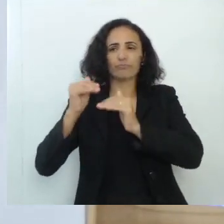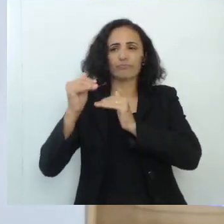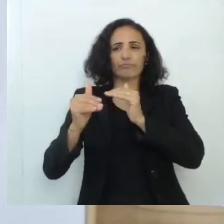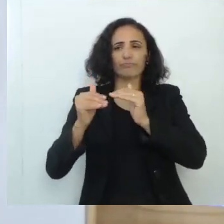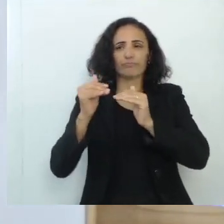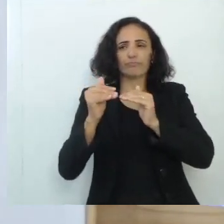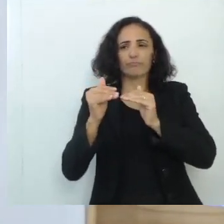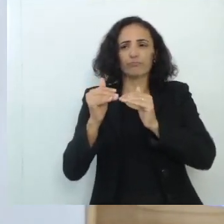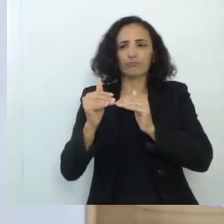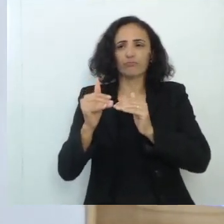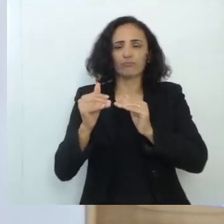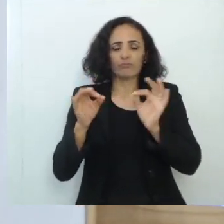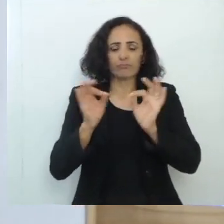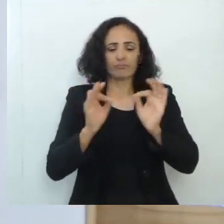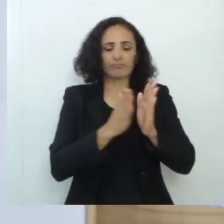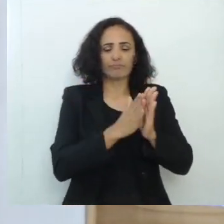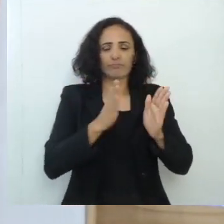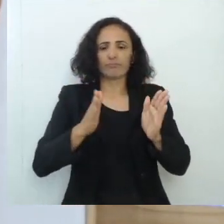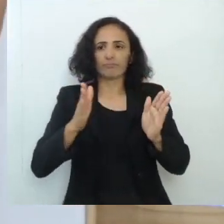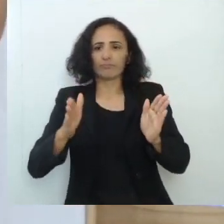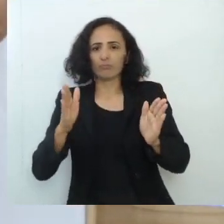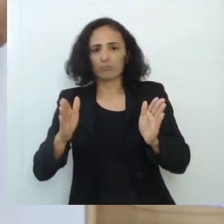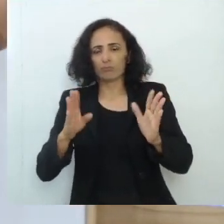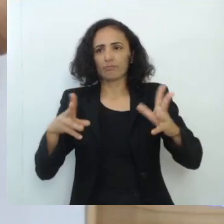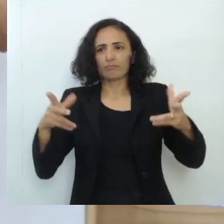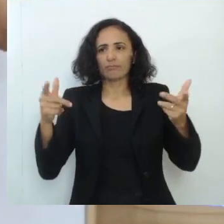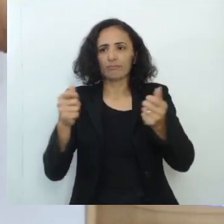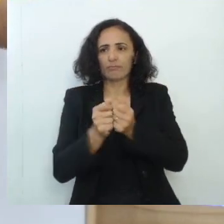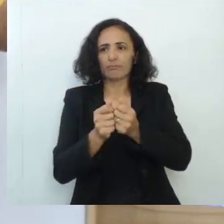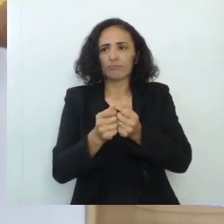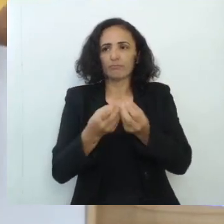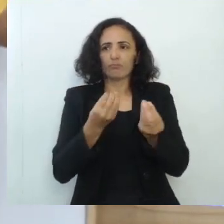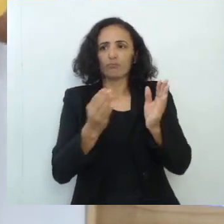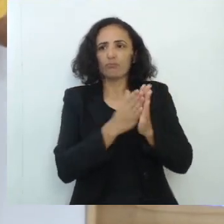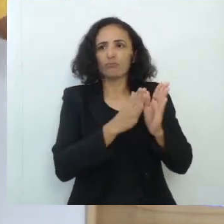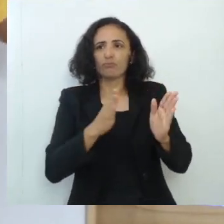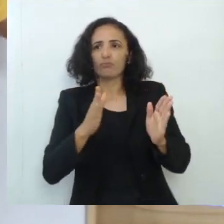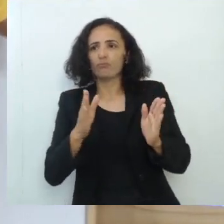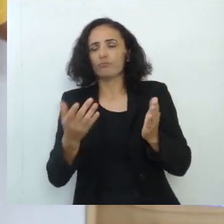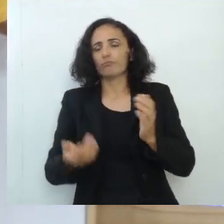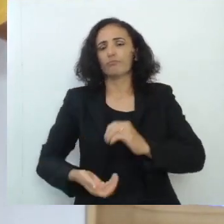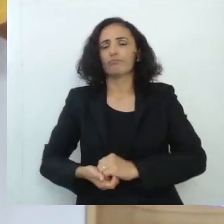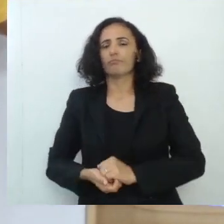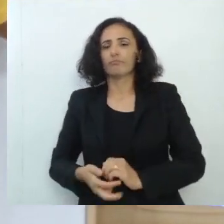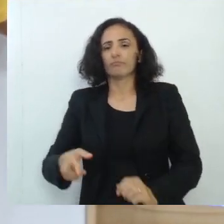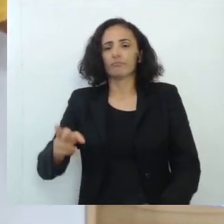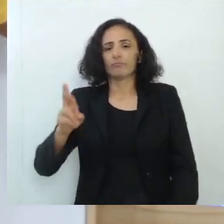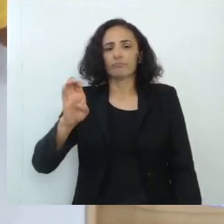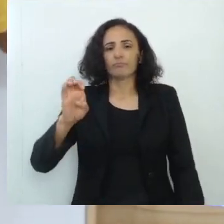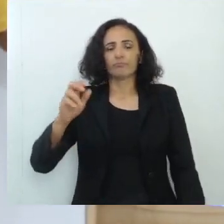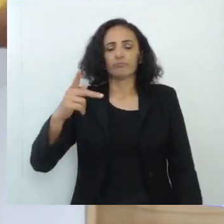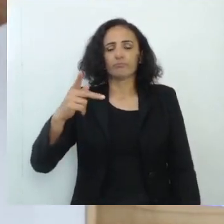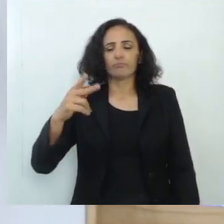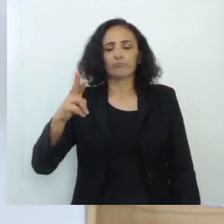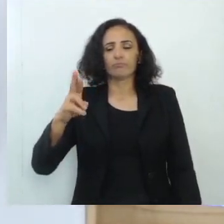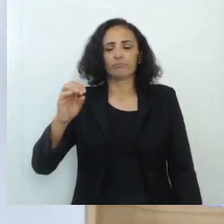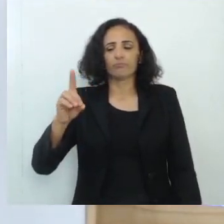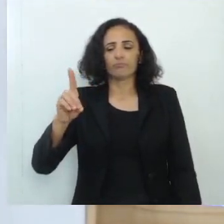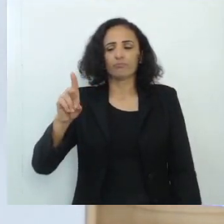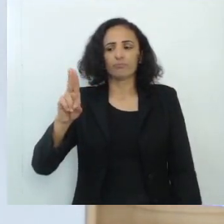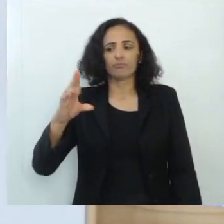atenção, com a parte da reprodução. São eles que vão ser responsáveis